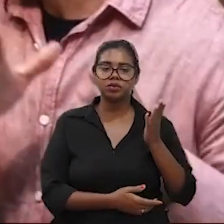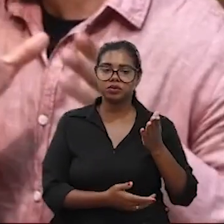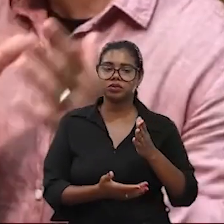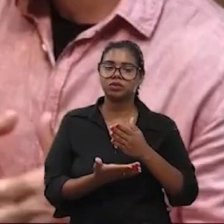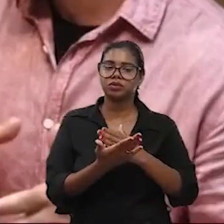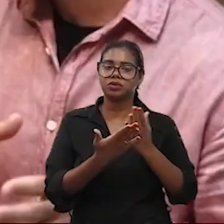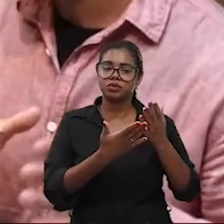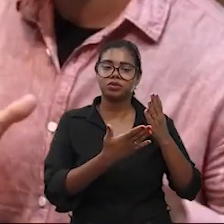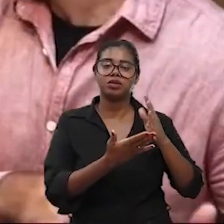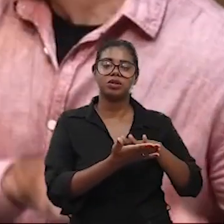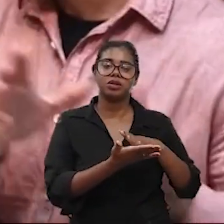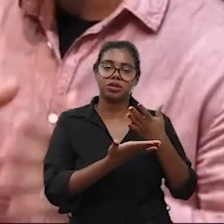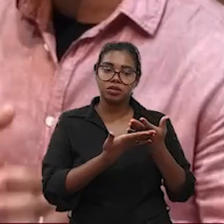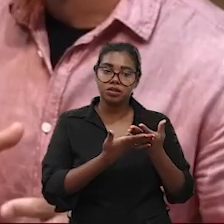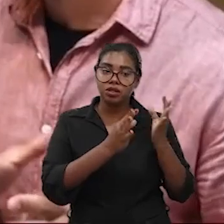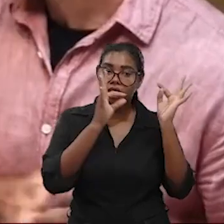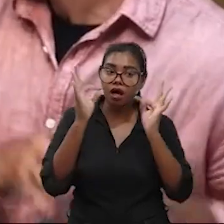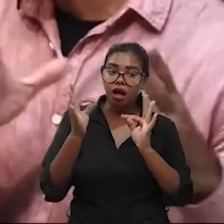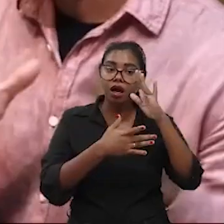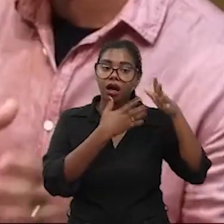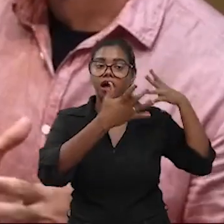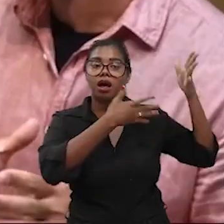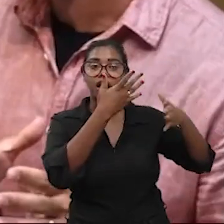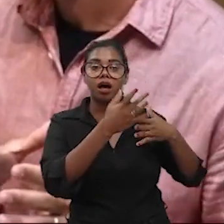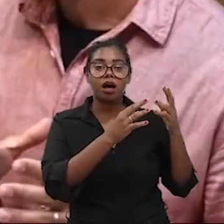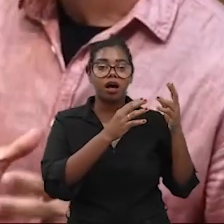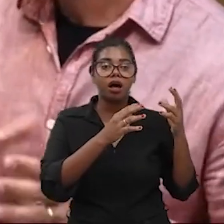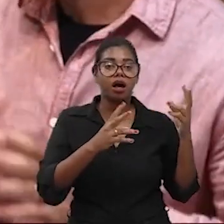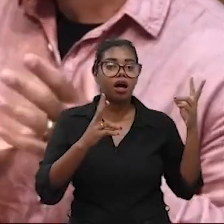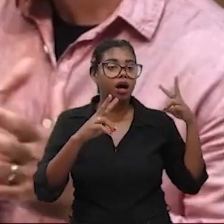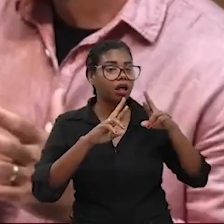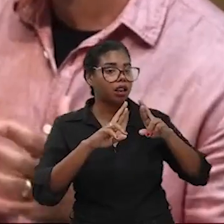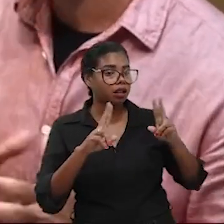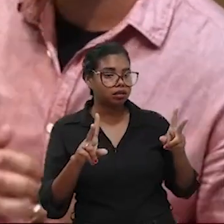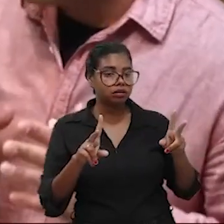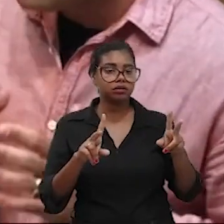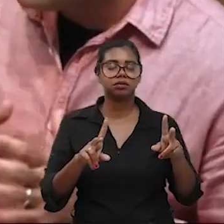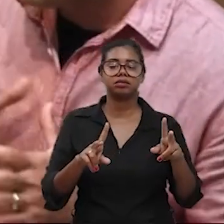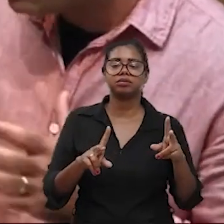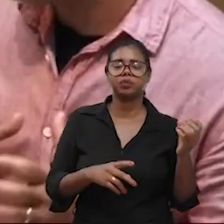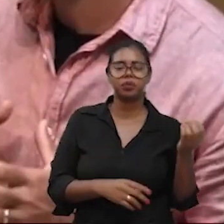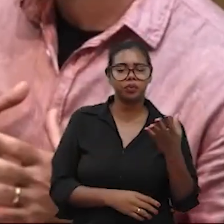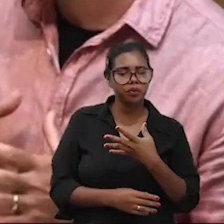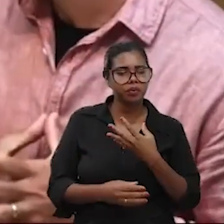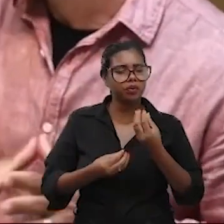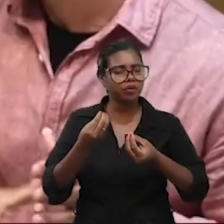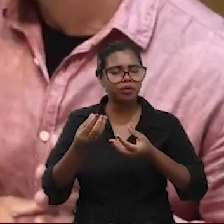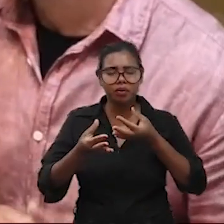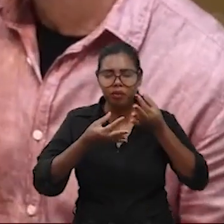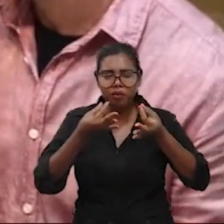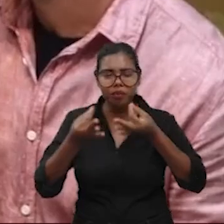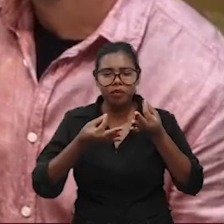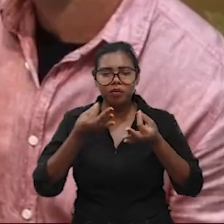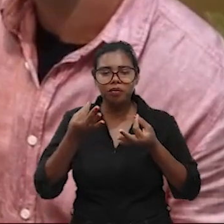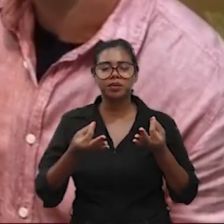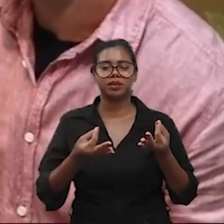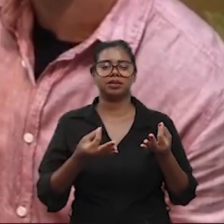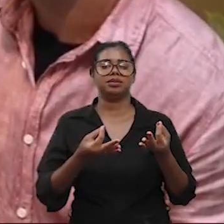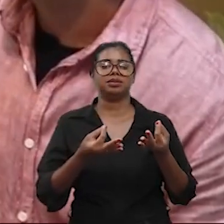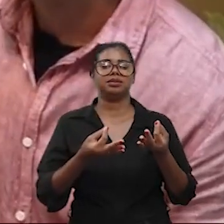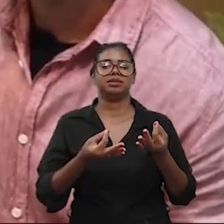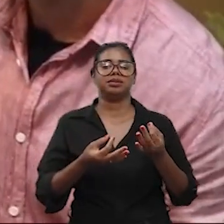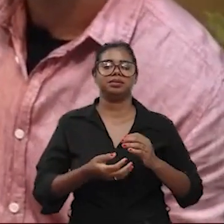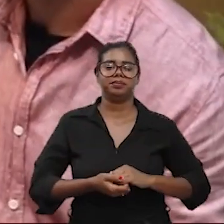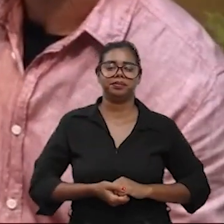gente vai olhar de novo, já é um novo olhar, uma nova tradução, né? Então, como é que tu comentaria usando essa música especificamente como